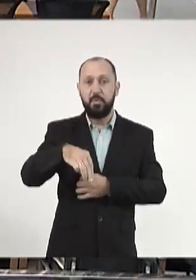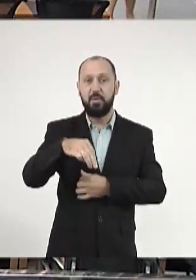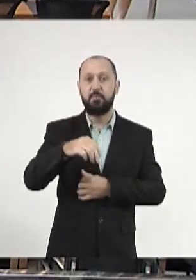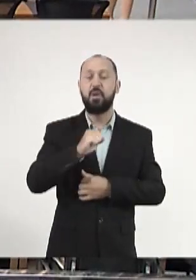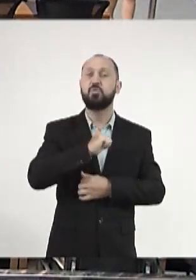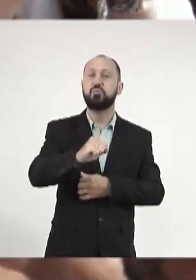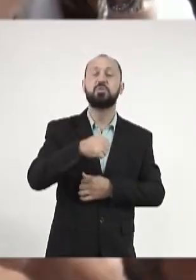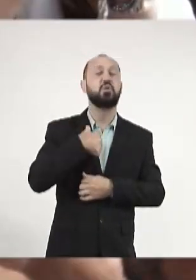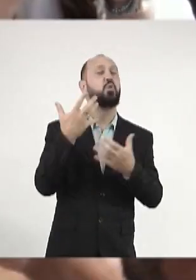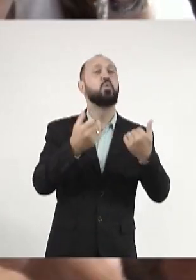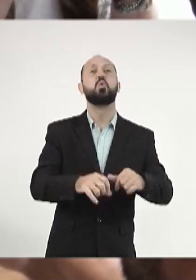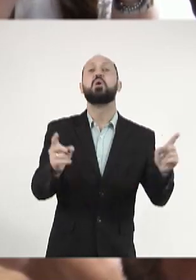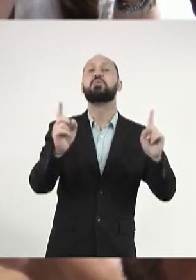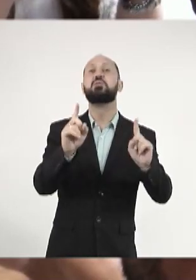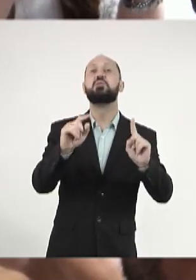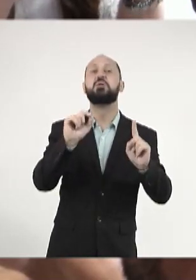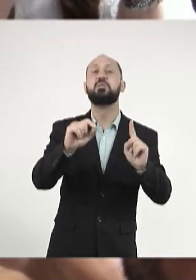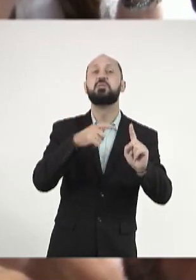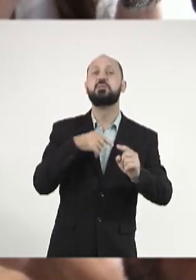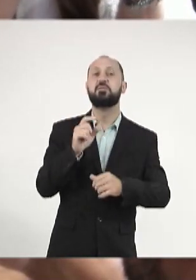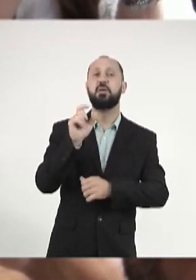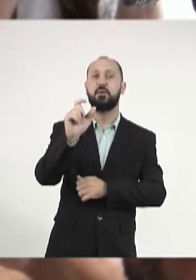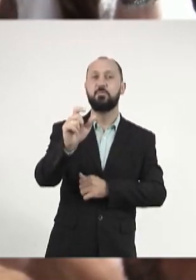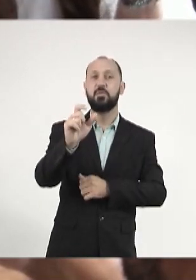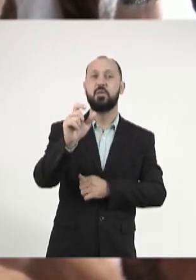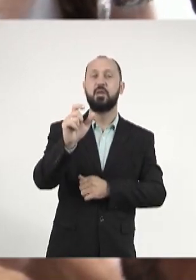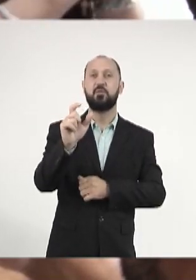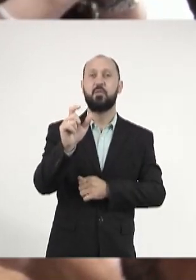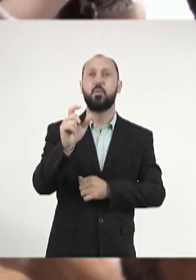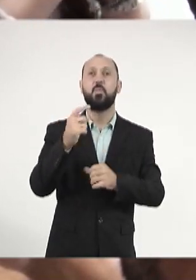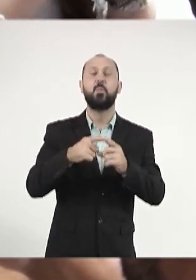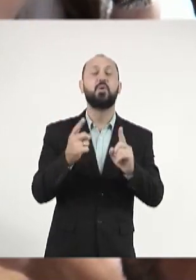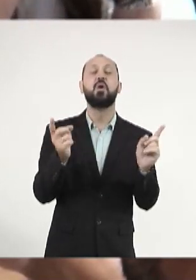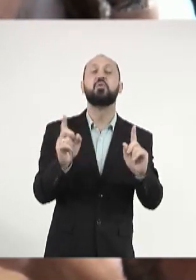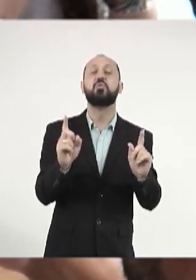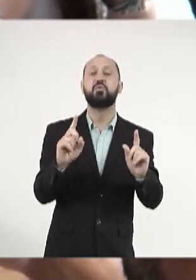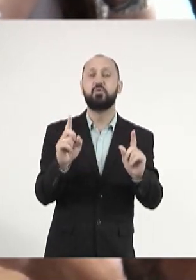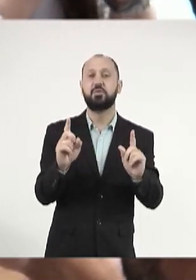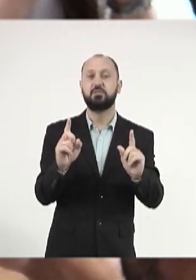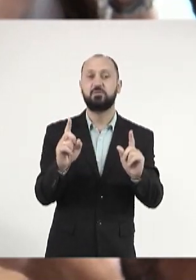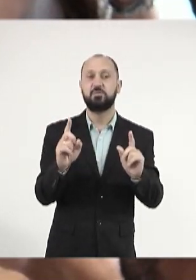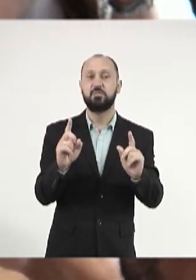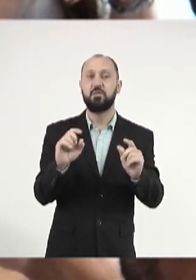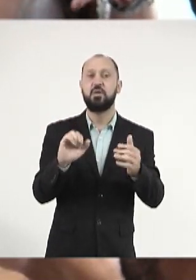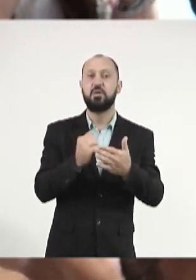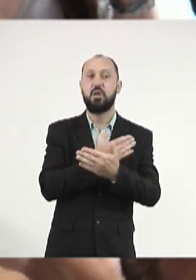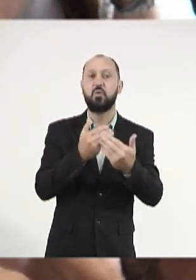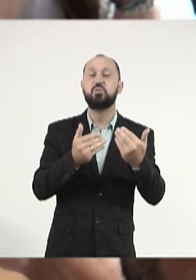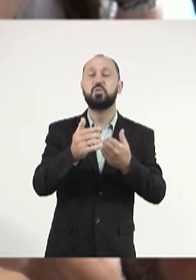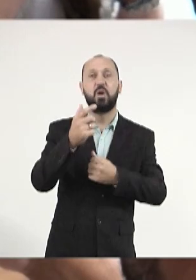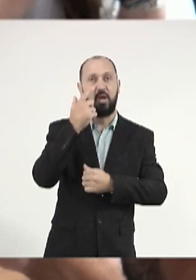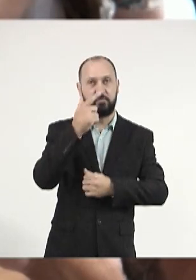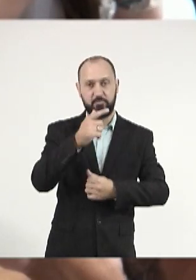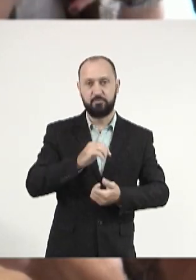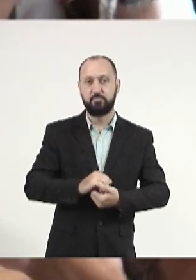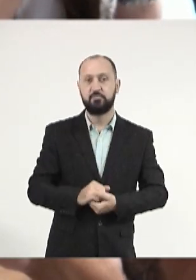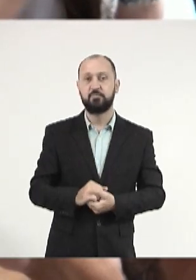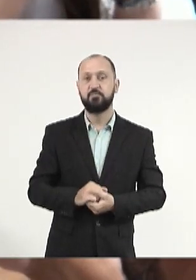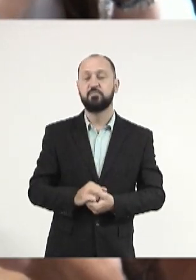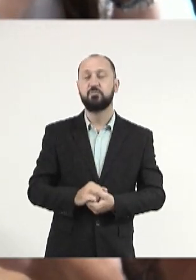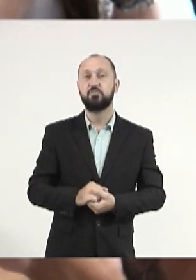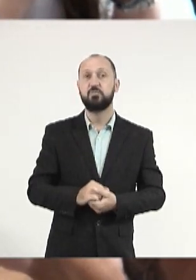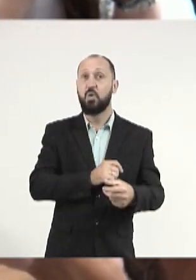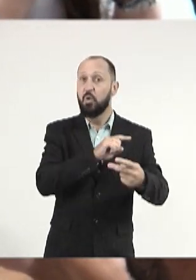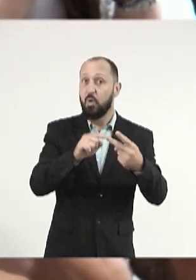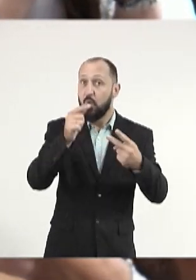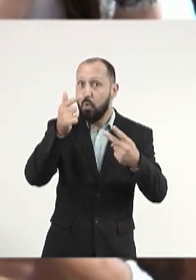lá. Eu não admito esse termo, até porque não foi isso que aconteceu lá. E